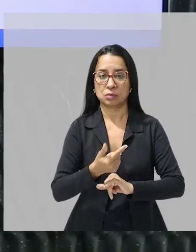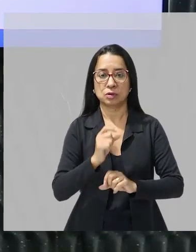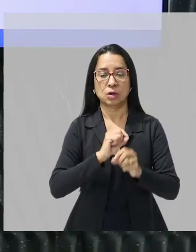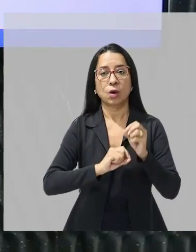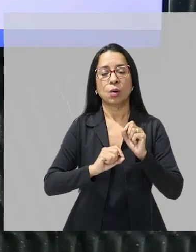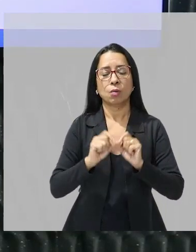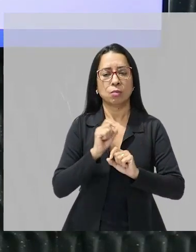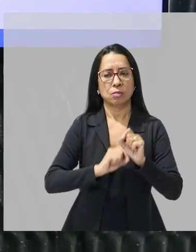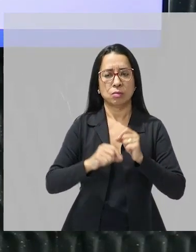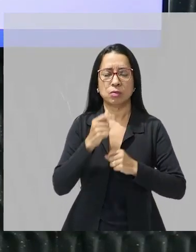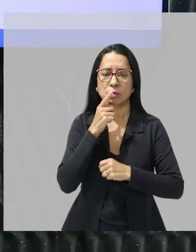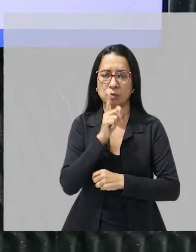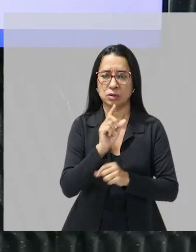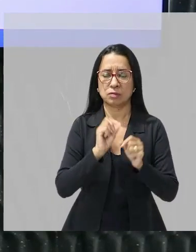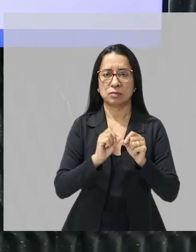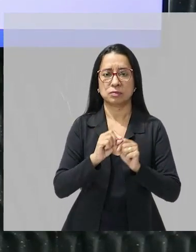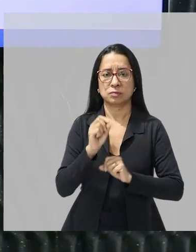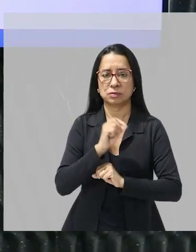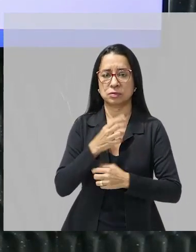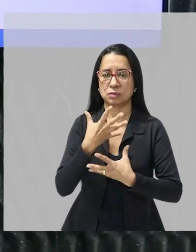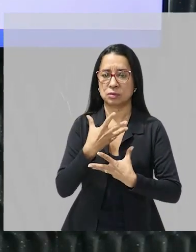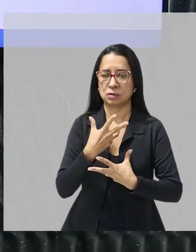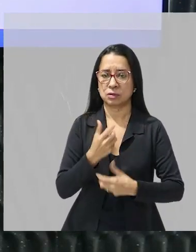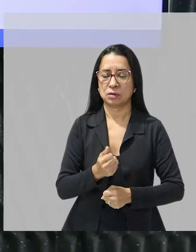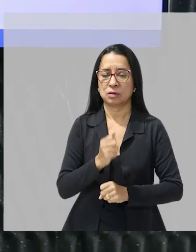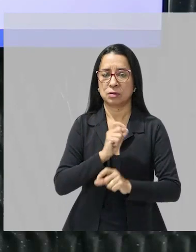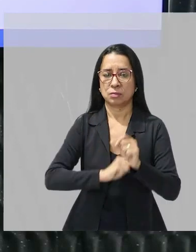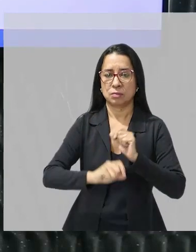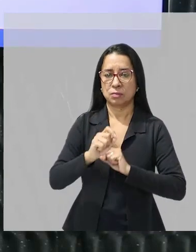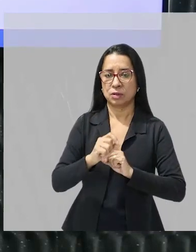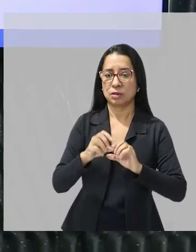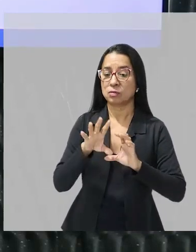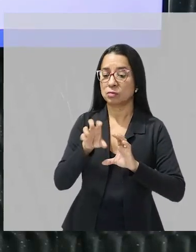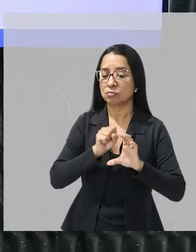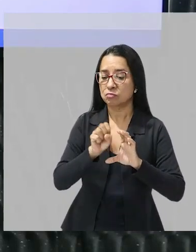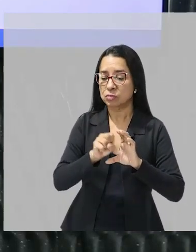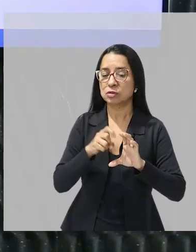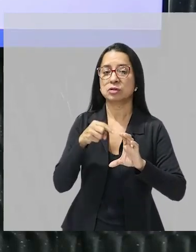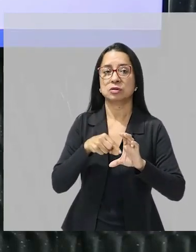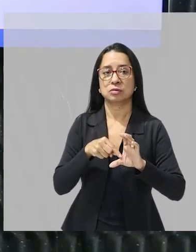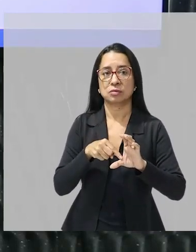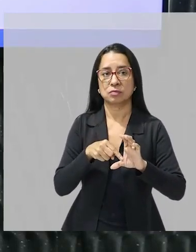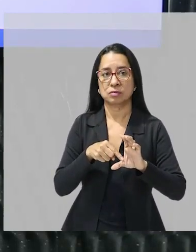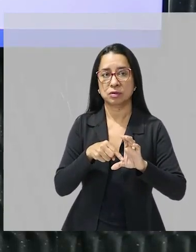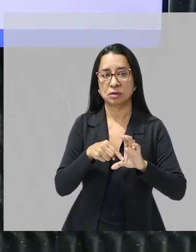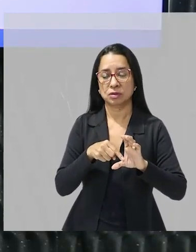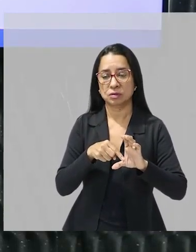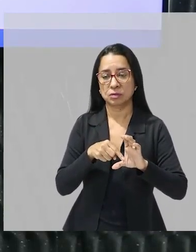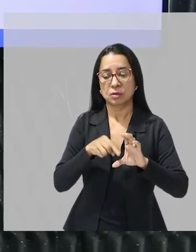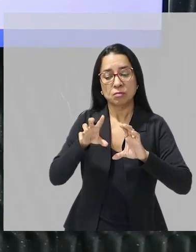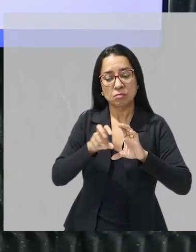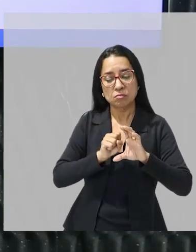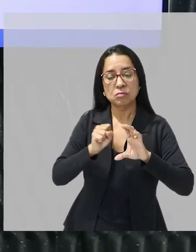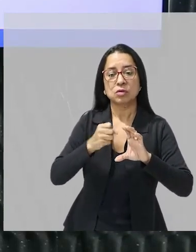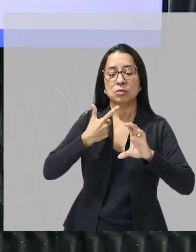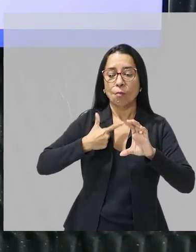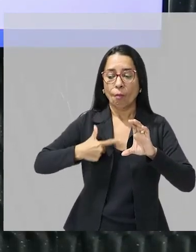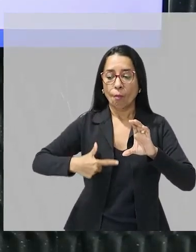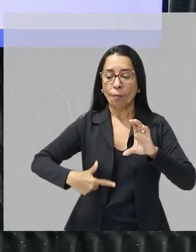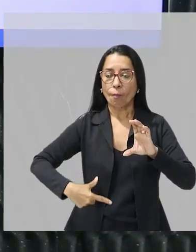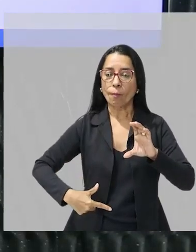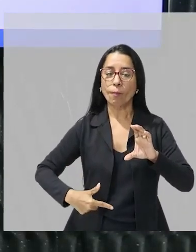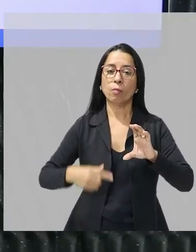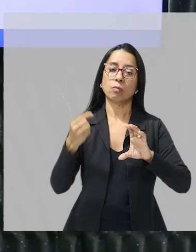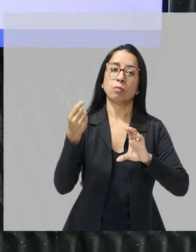vai conseguir fazer isso? Recebendo o oxigênio que vem da onde? Da respiração pulmonar. Quando ela recebe